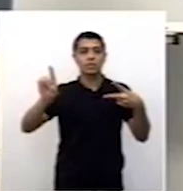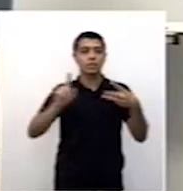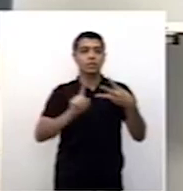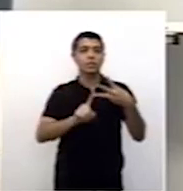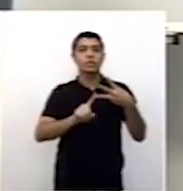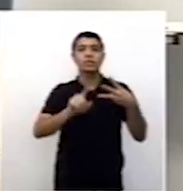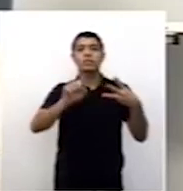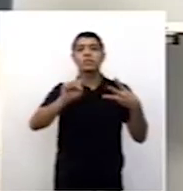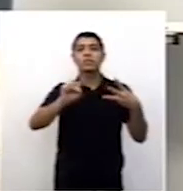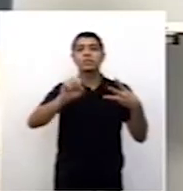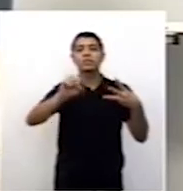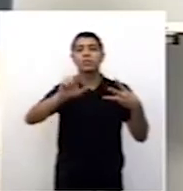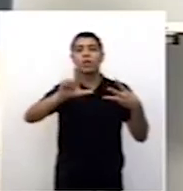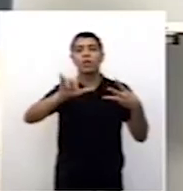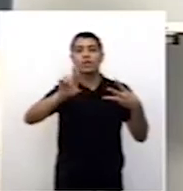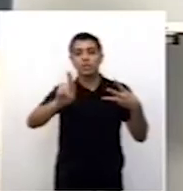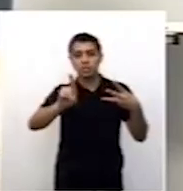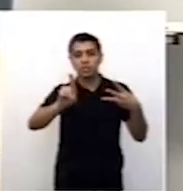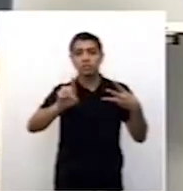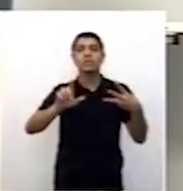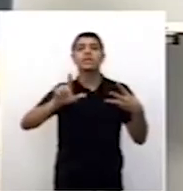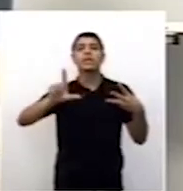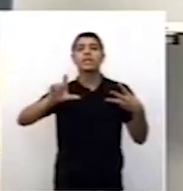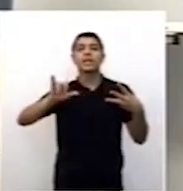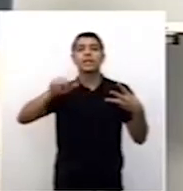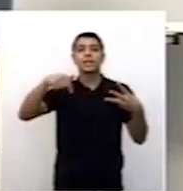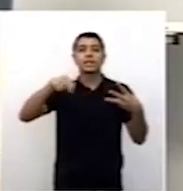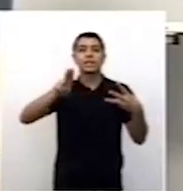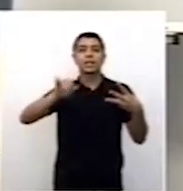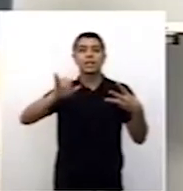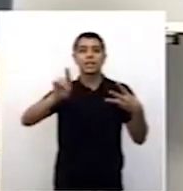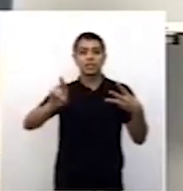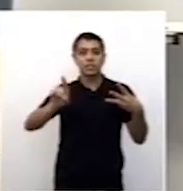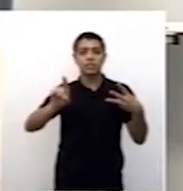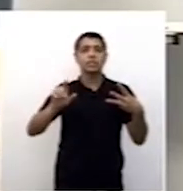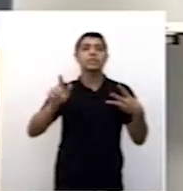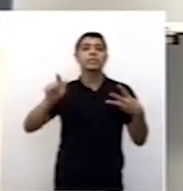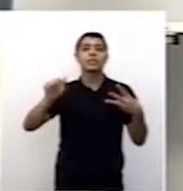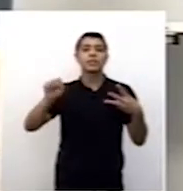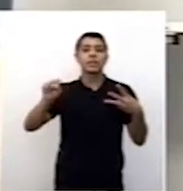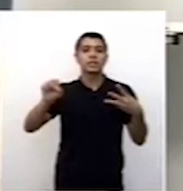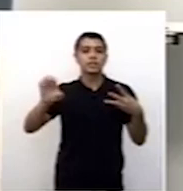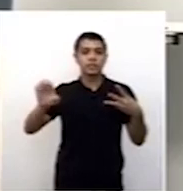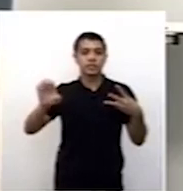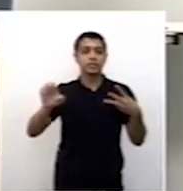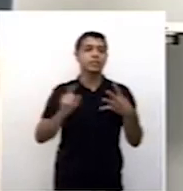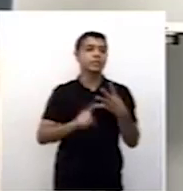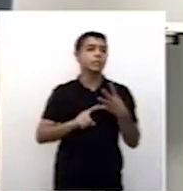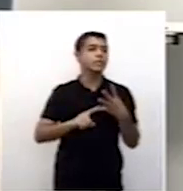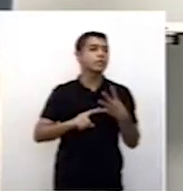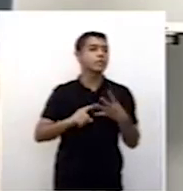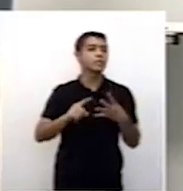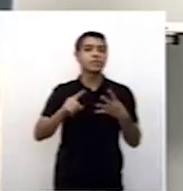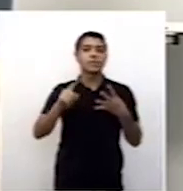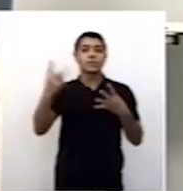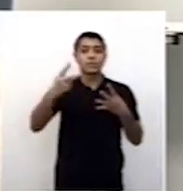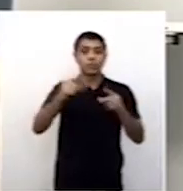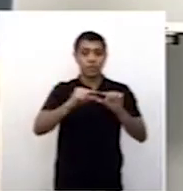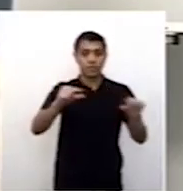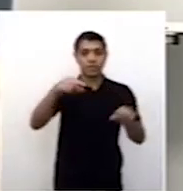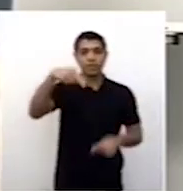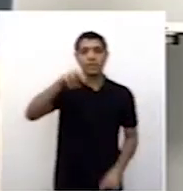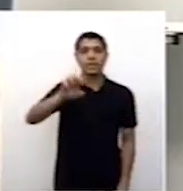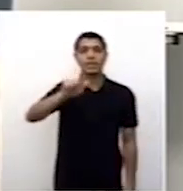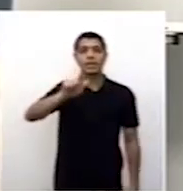liquid and gases. Segunda linha, negative impact. Continua na segunda linha, environment